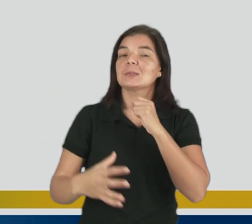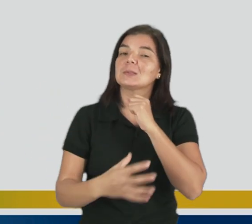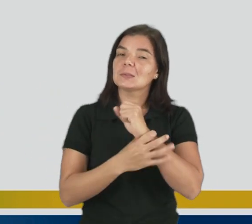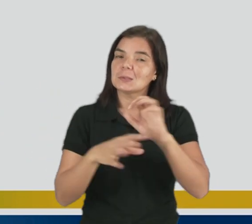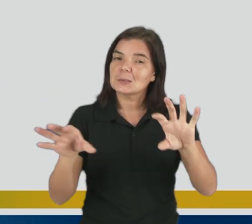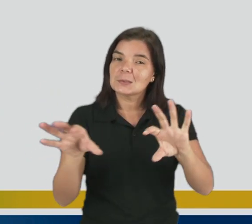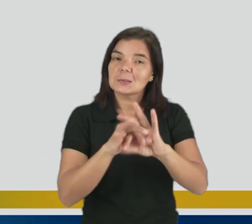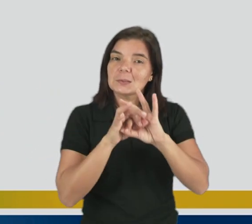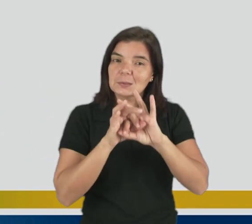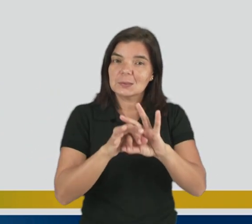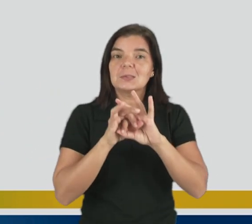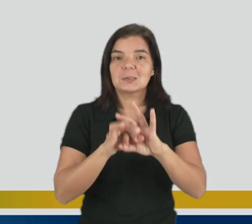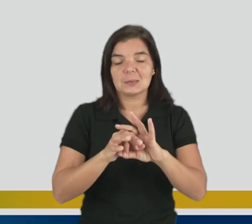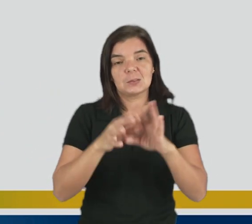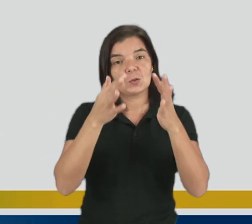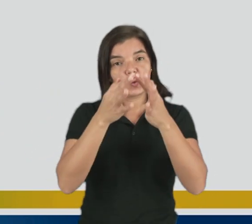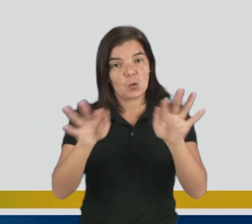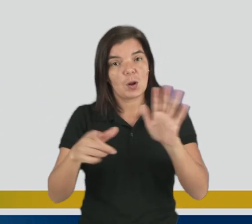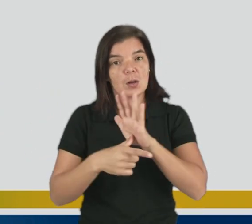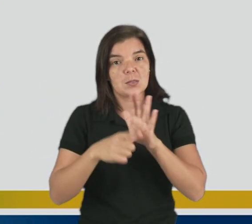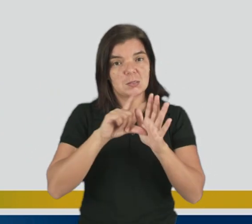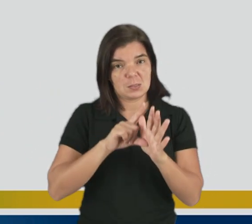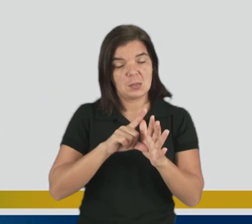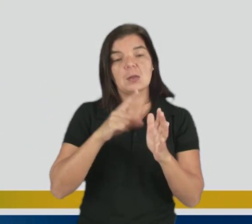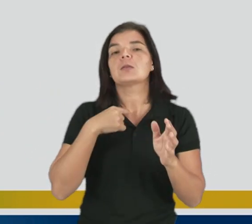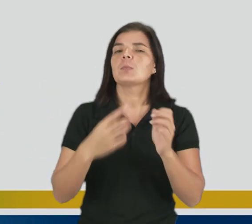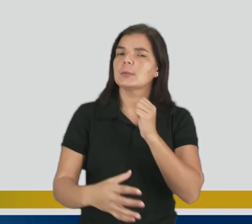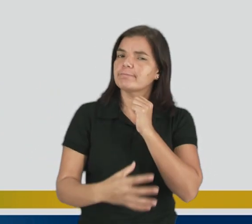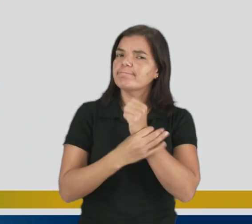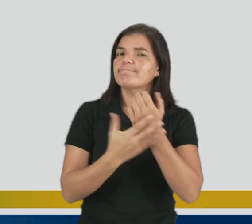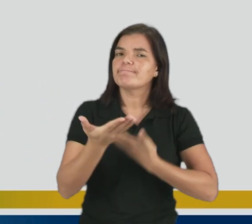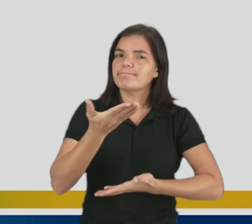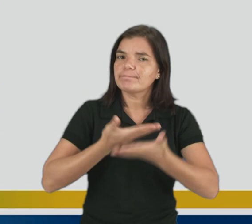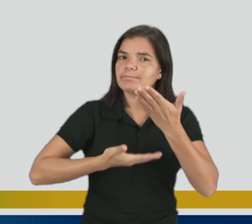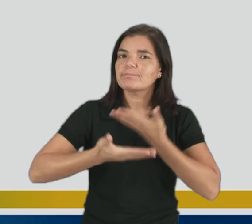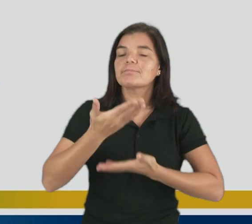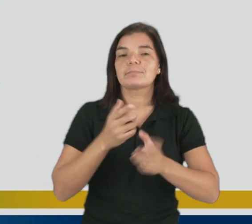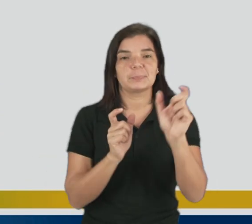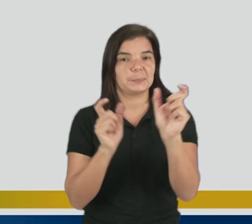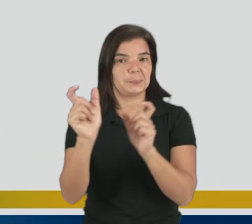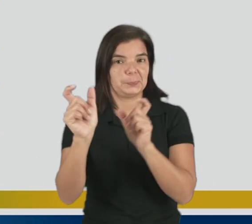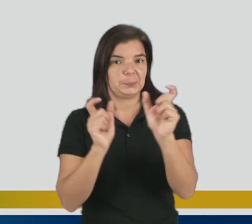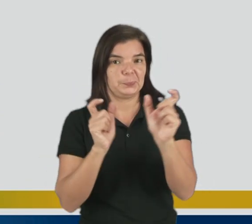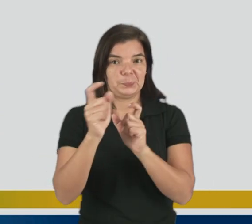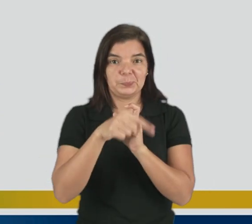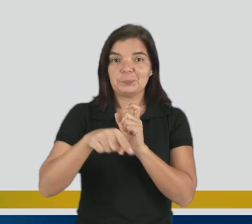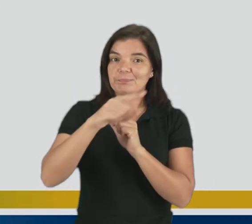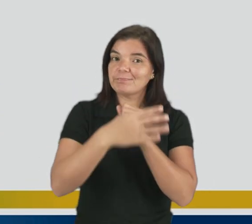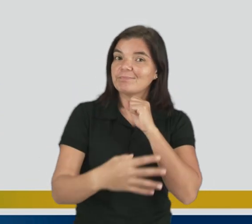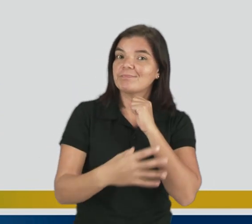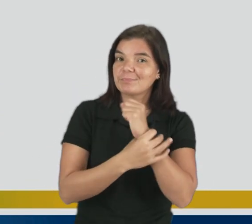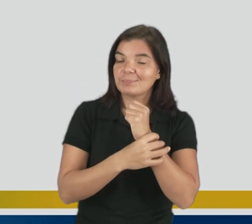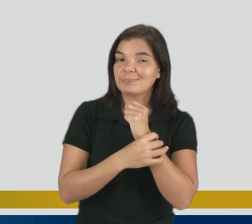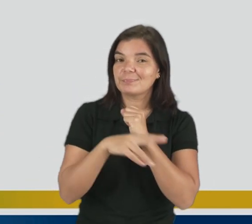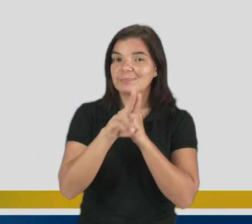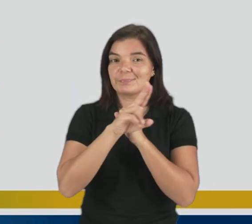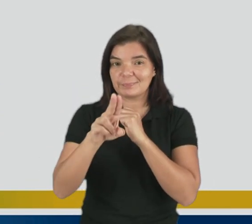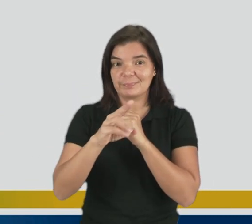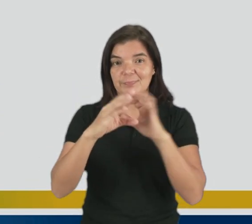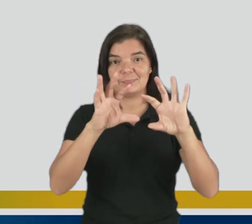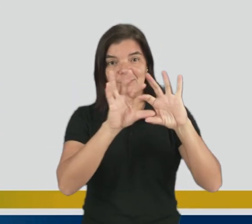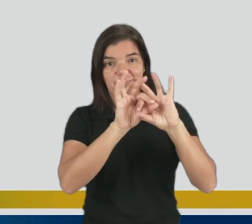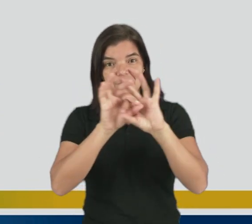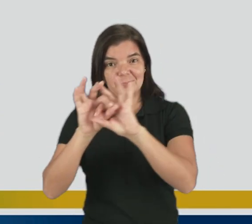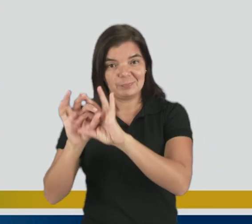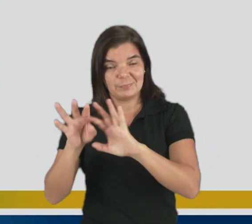uma conexão com as frases anteriores, que vão garantindo uma relação entre as palavras, que vão garantindo o que nós chamamos de